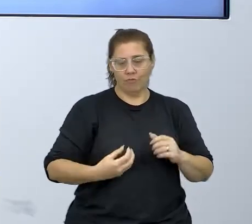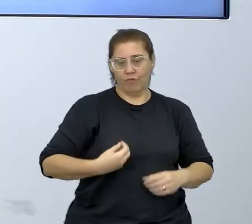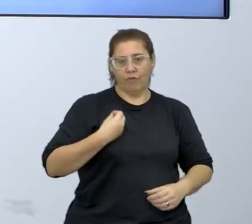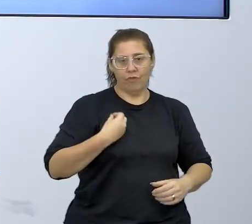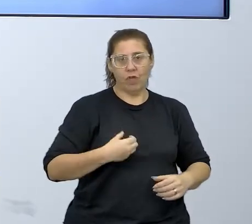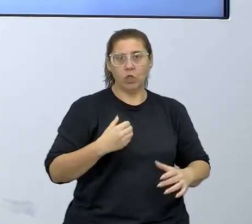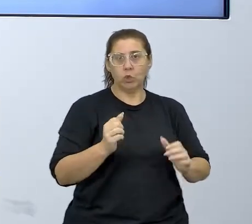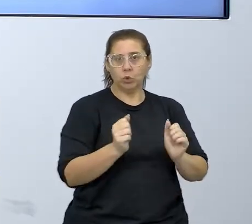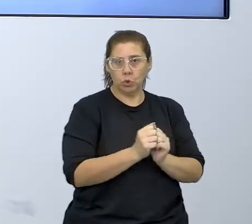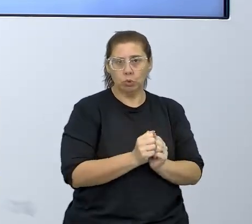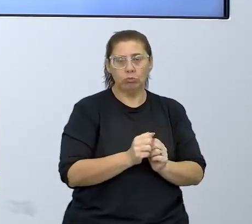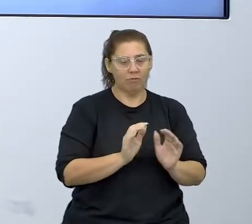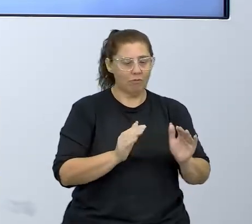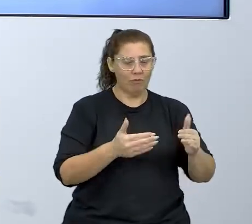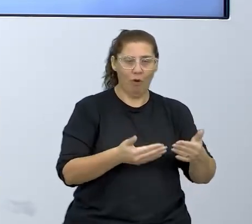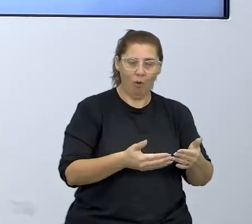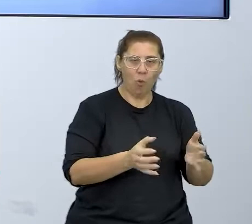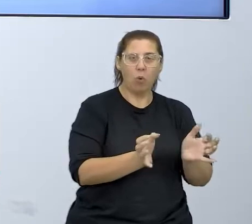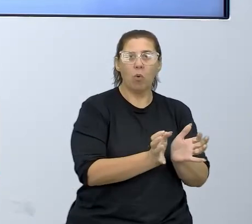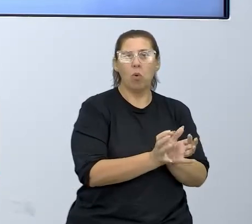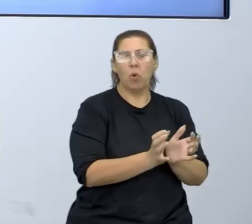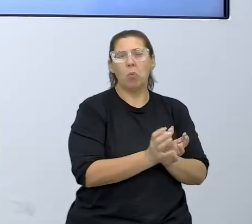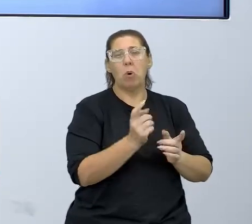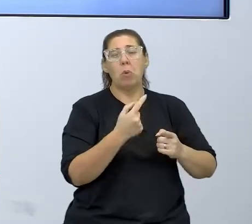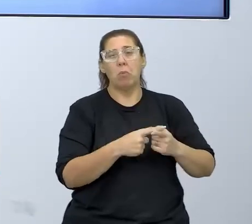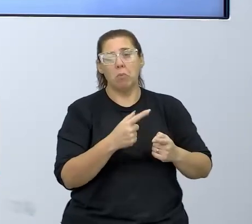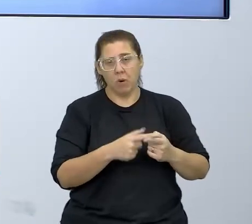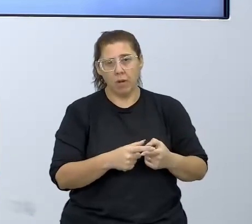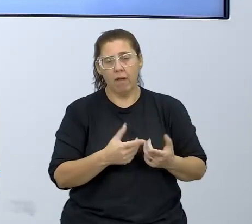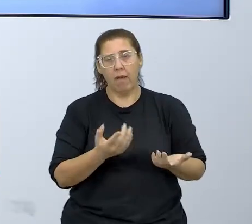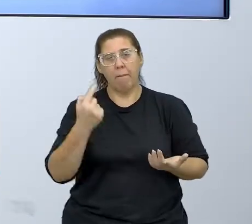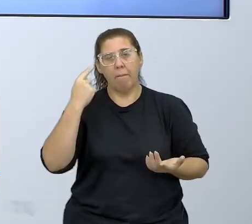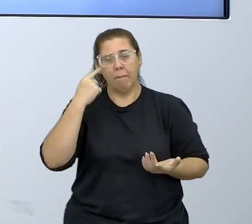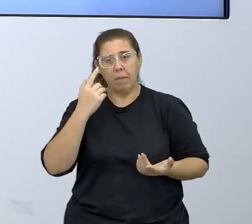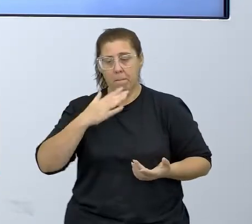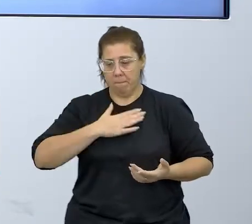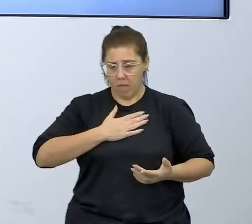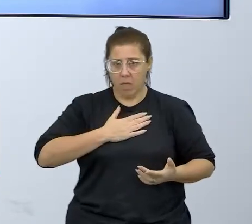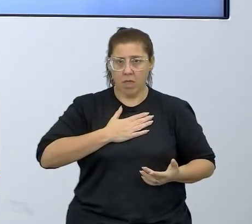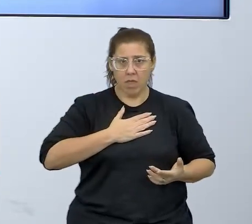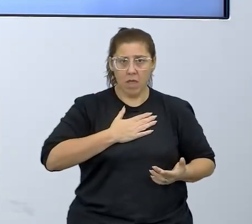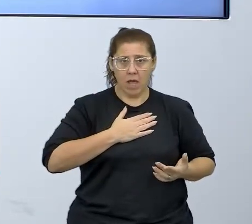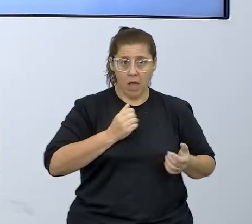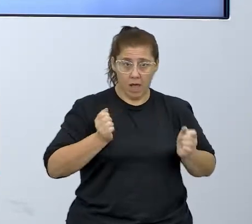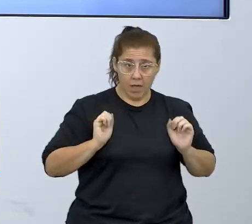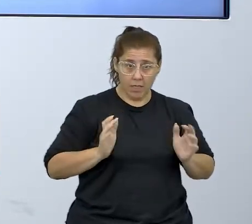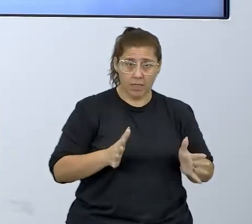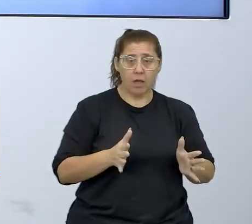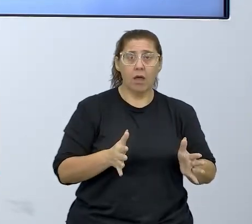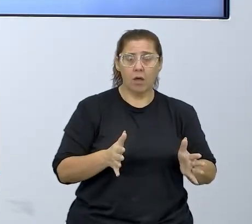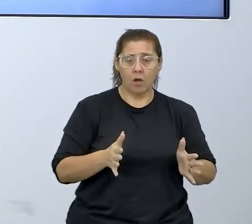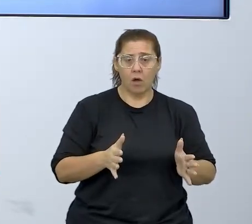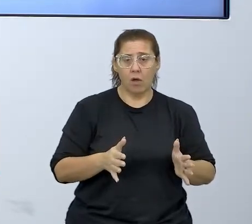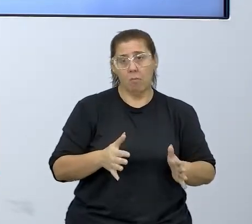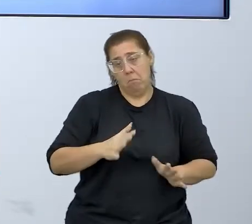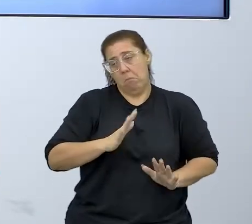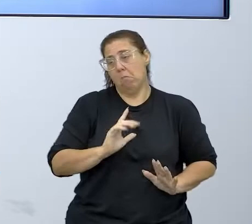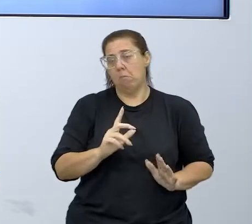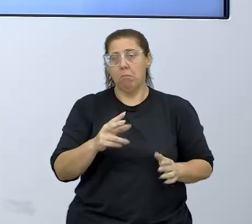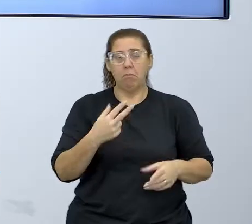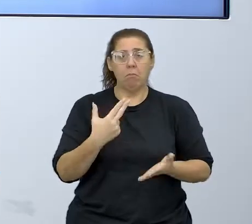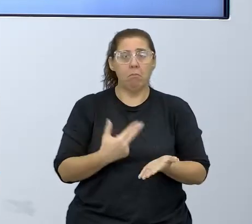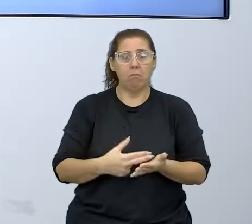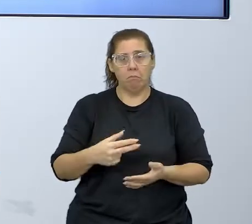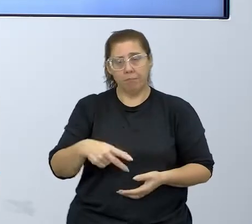no coletivo. Por quê? Porque ainda se entende que as minhas ações, ainda que individuais,